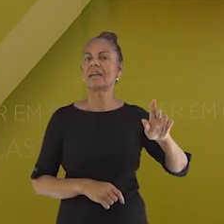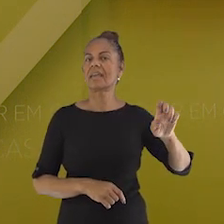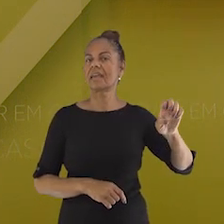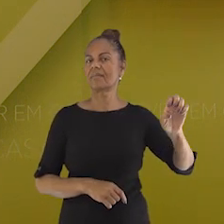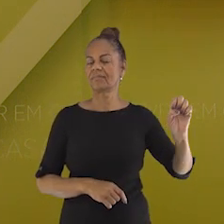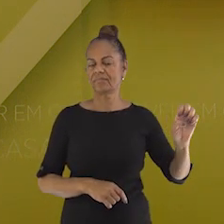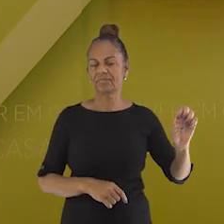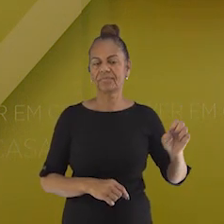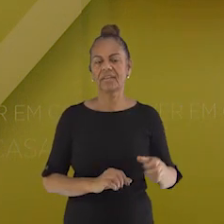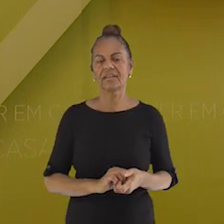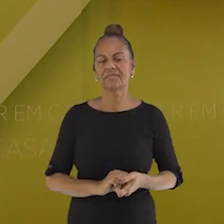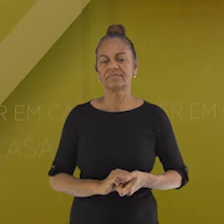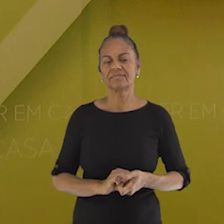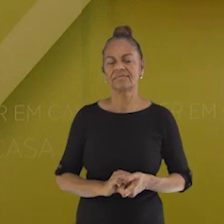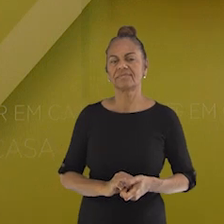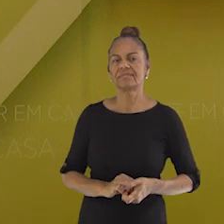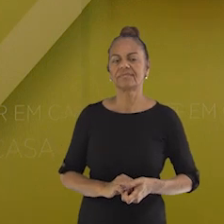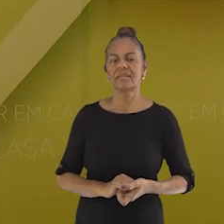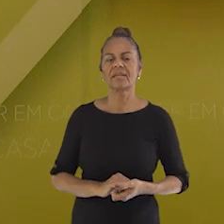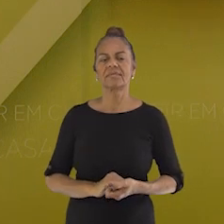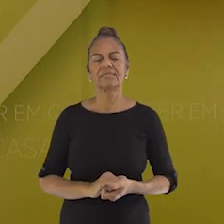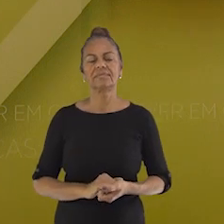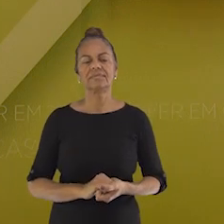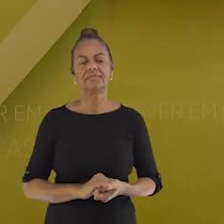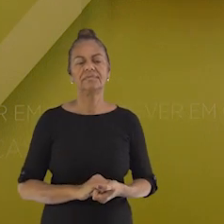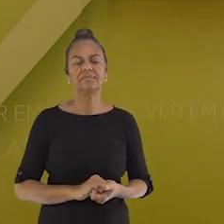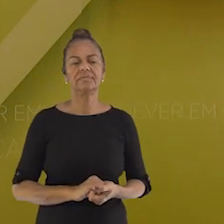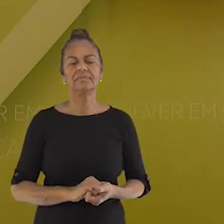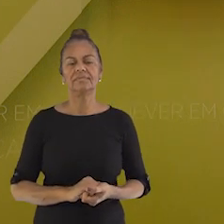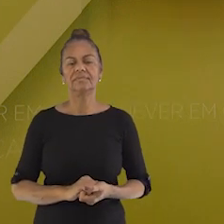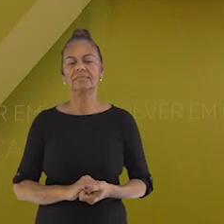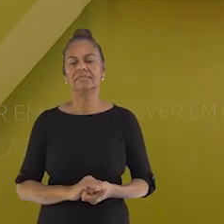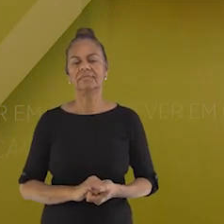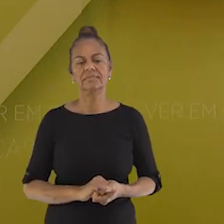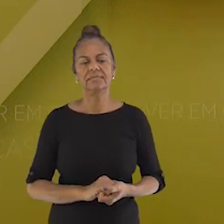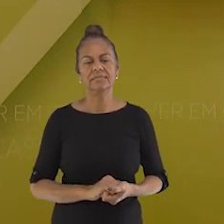formado com G, U, E. Um no meio e outro no final.